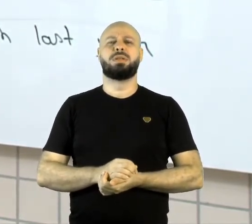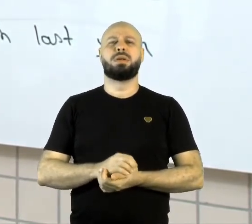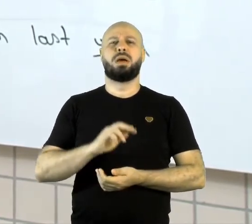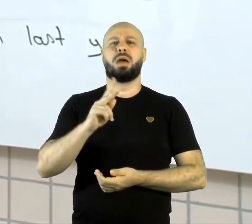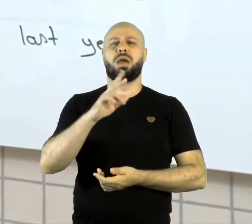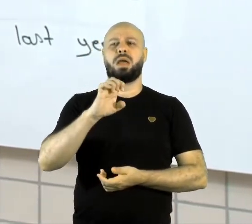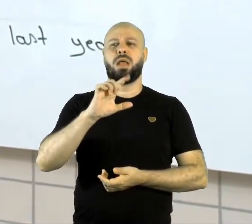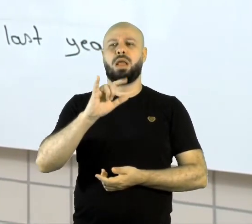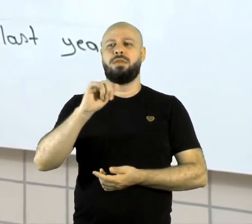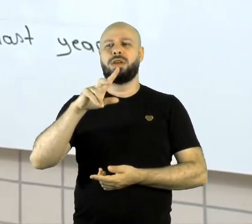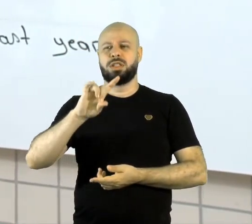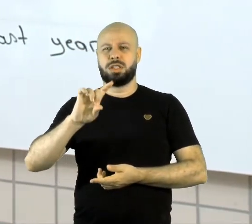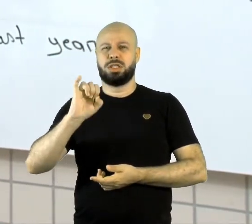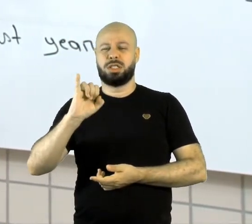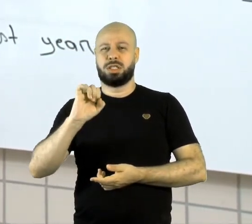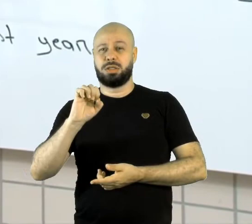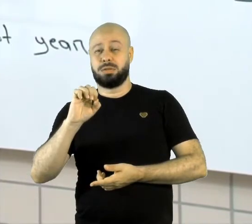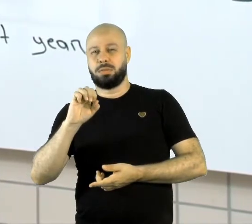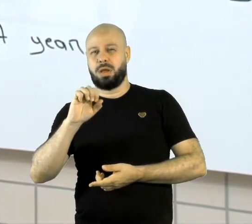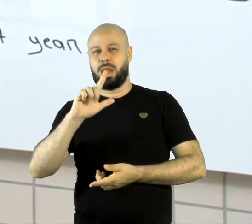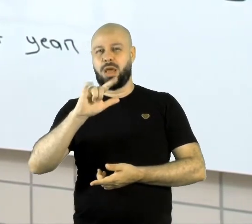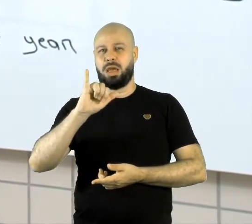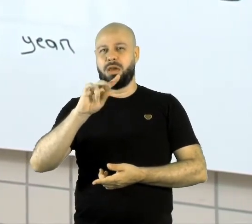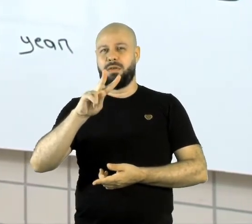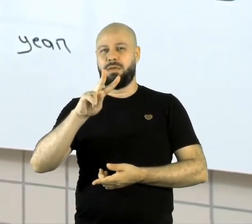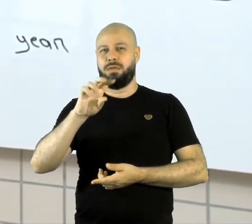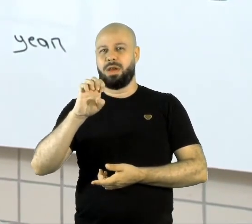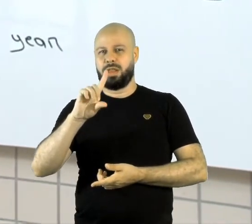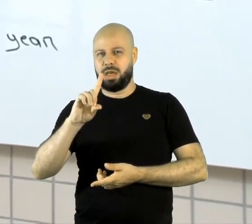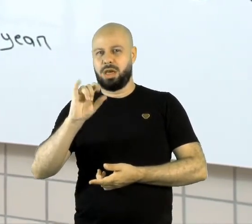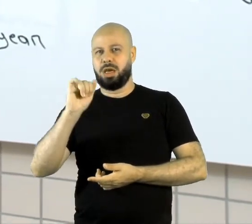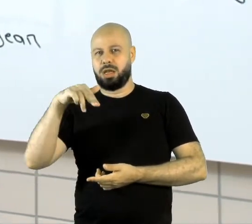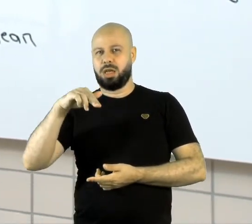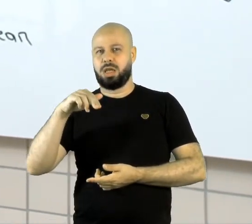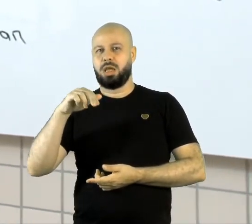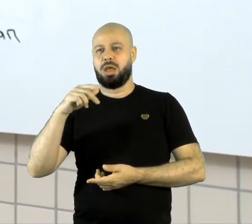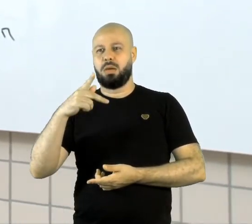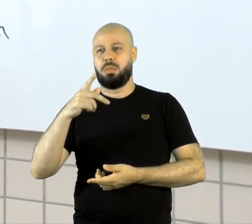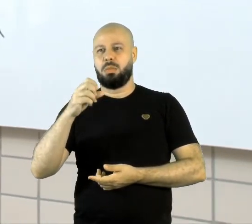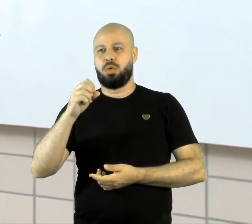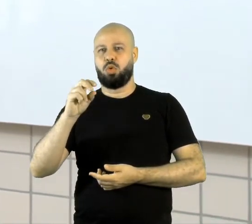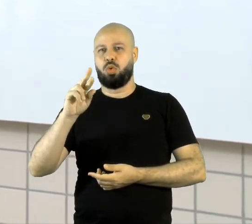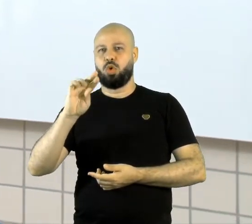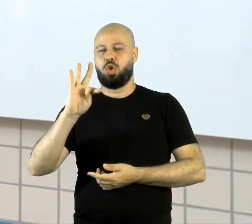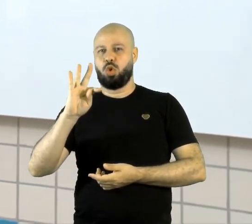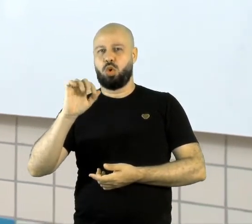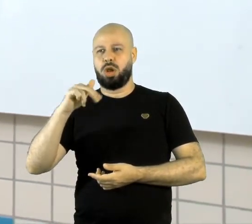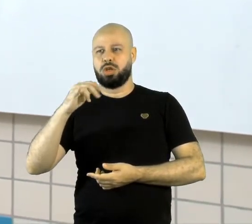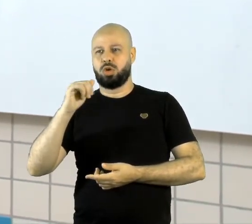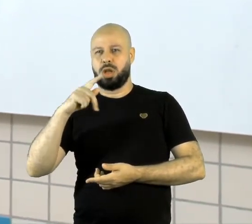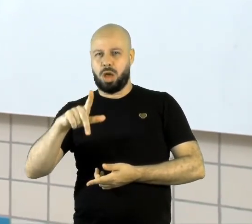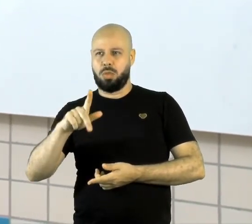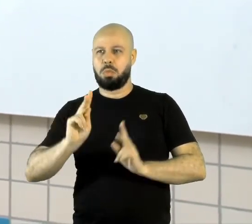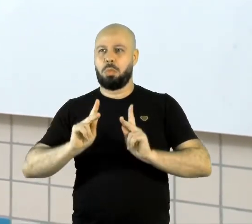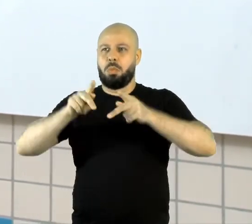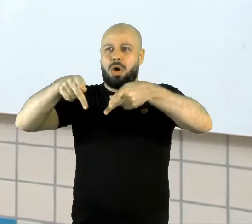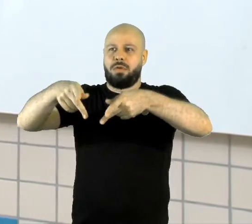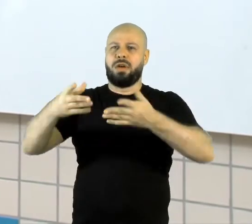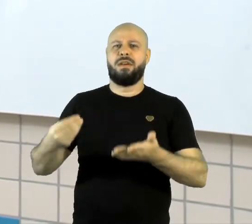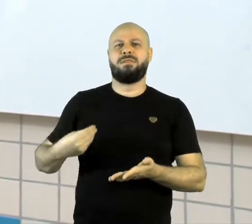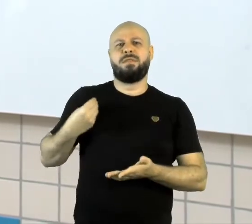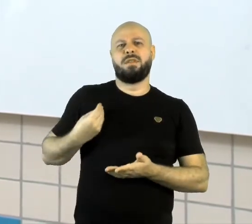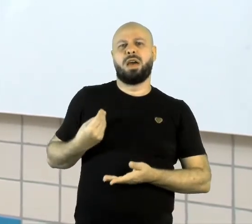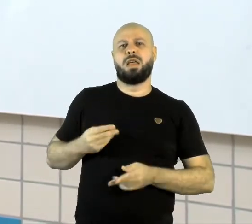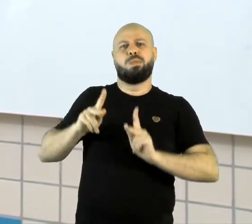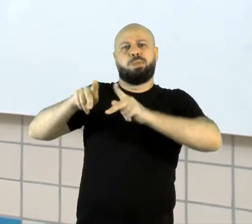in Porto Nacional. Porto is a beautiful city, alright? Next to Palmas. Eu estou falando que Porto é